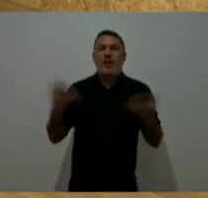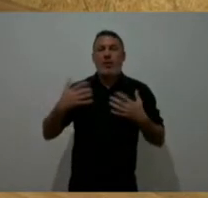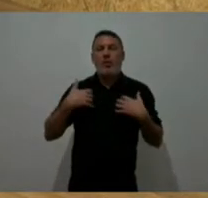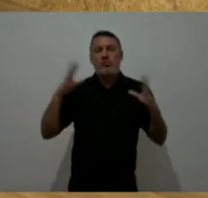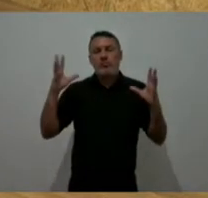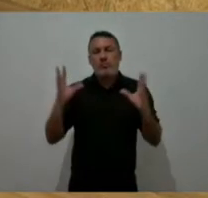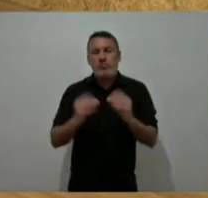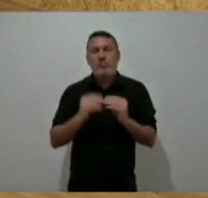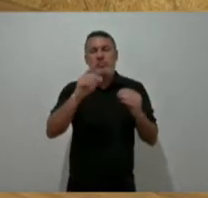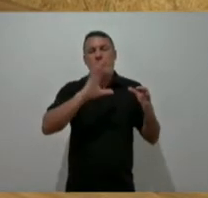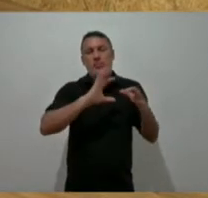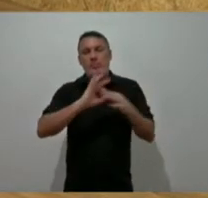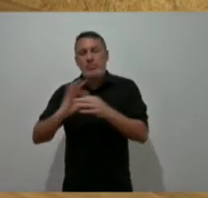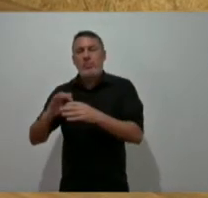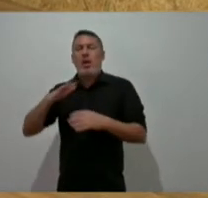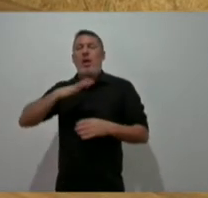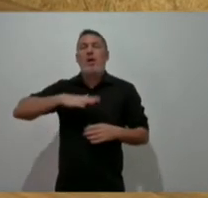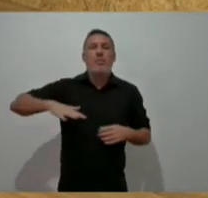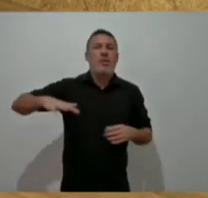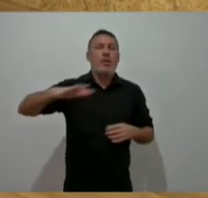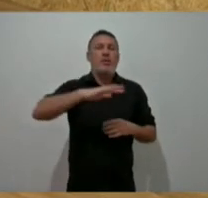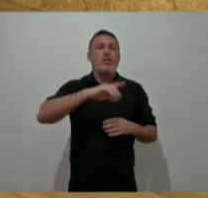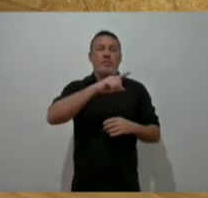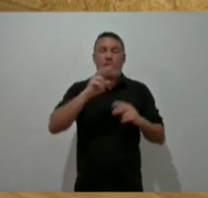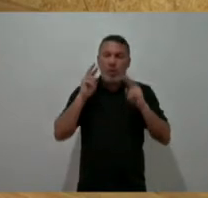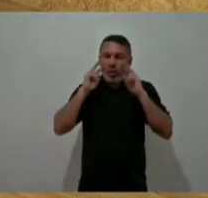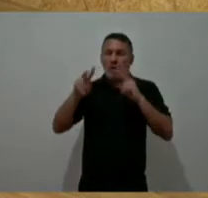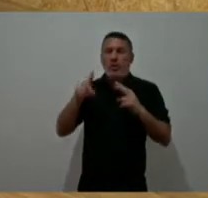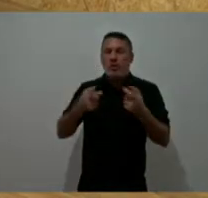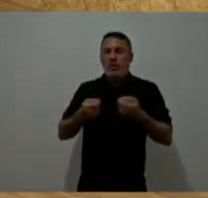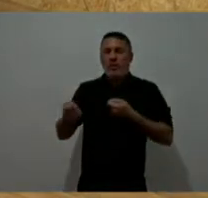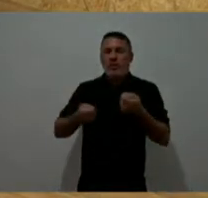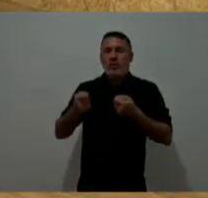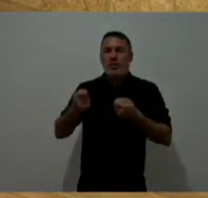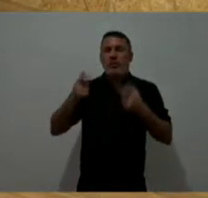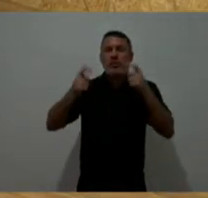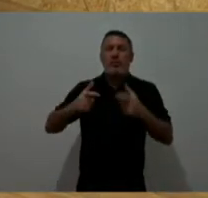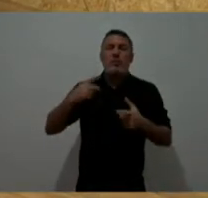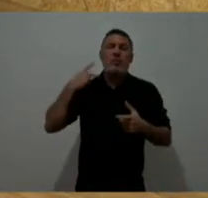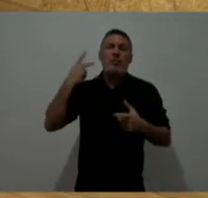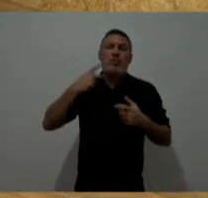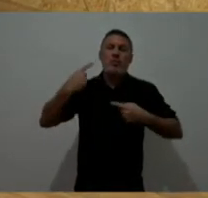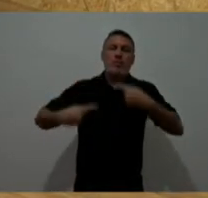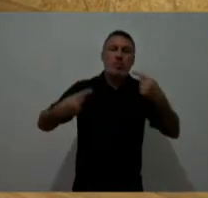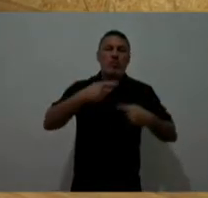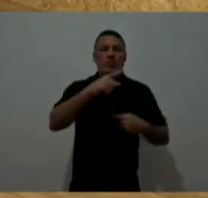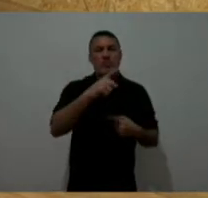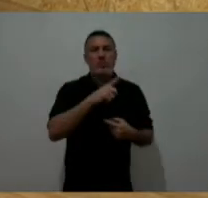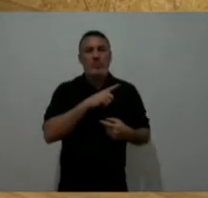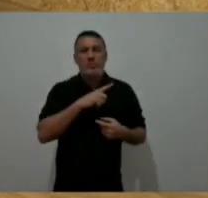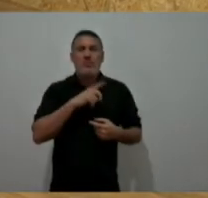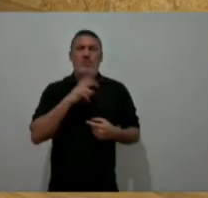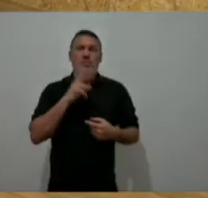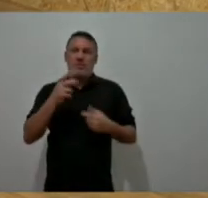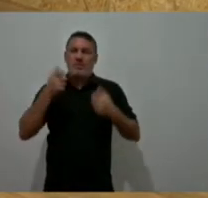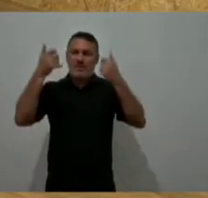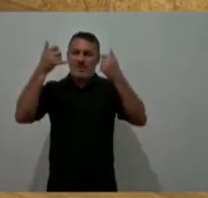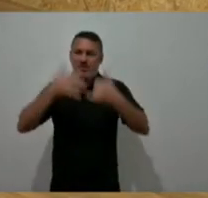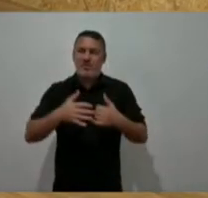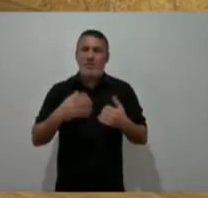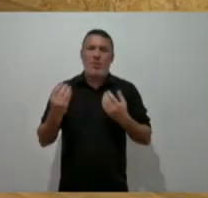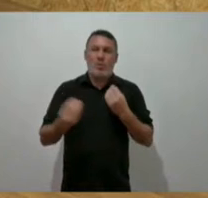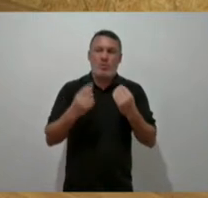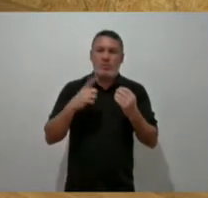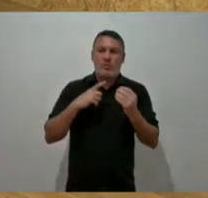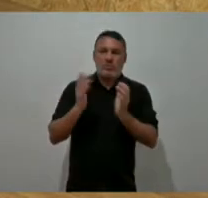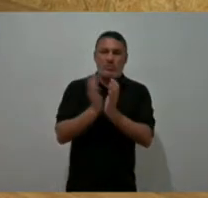ambiente agora, olhando para governança, ambiente político. O senhor transitou, né, muito por esse ambiente, naturalmente por ser